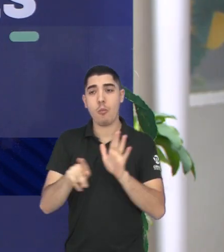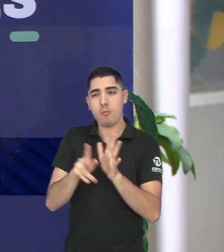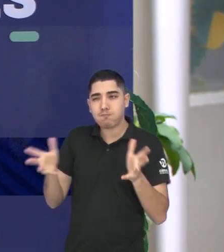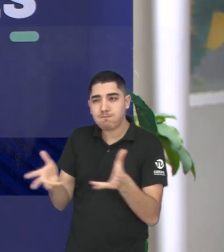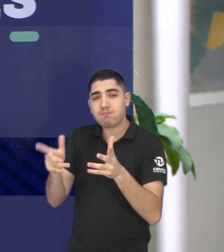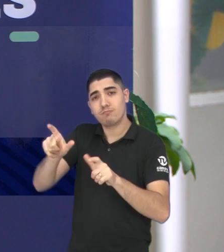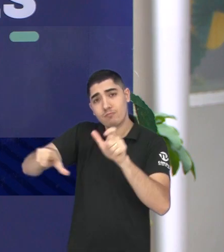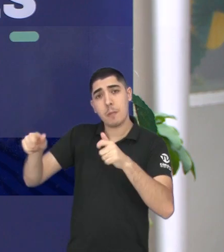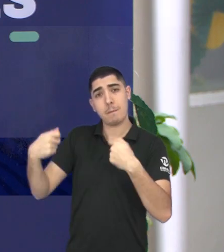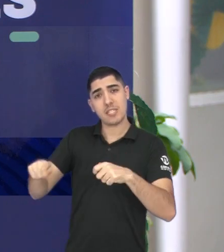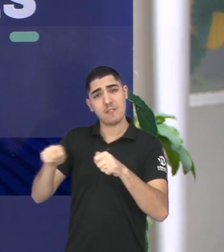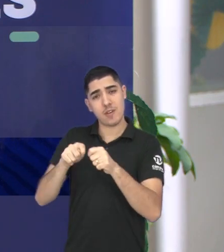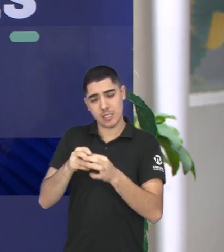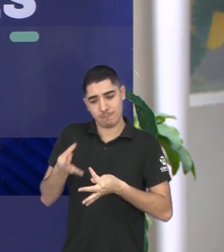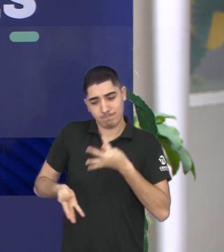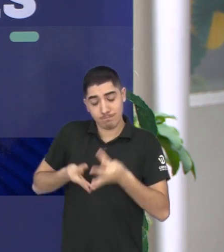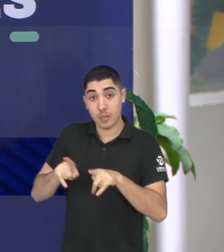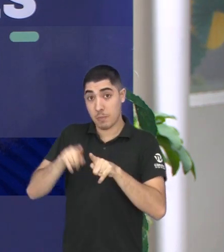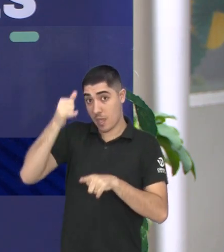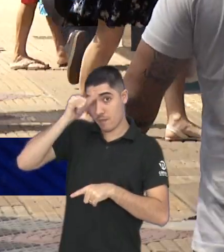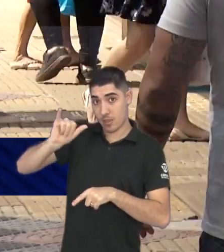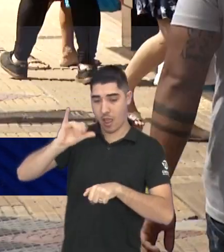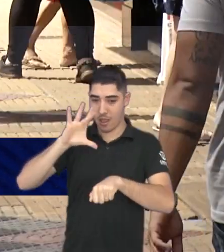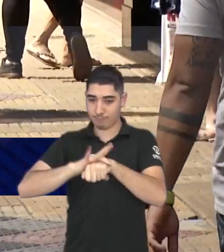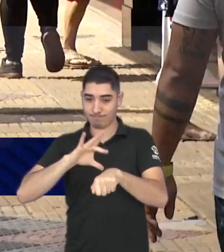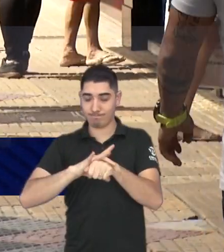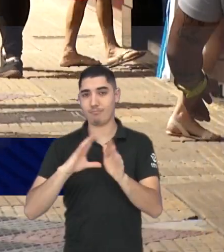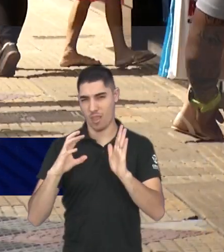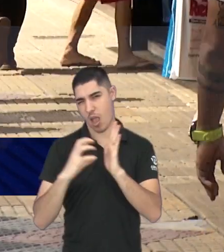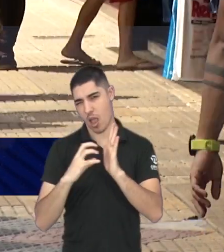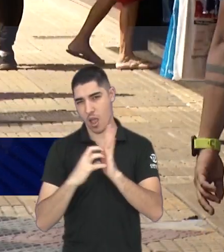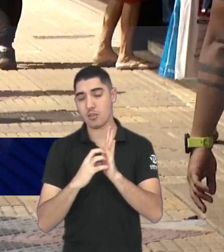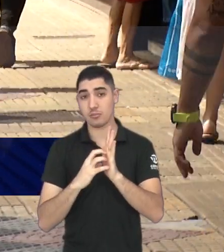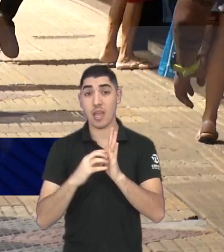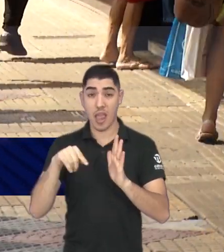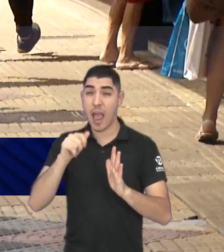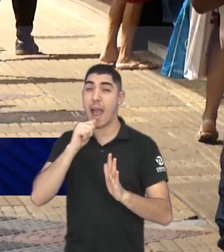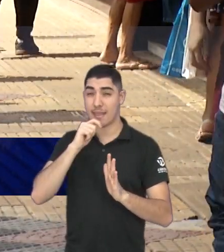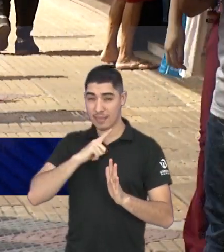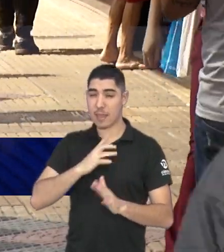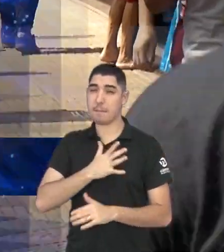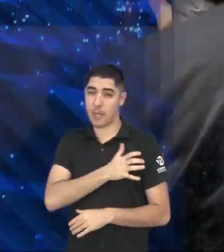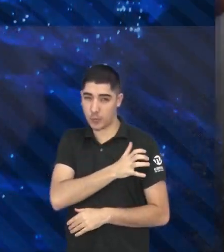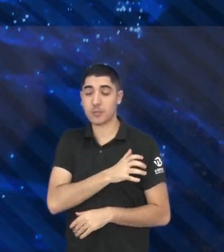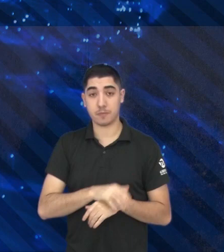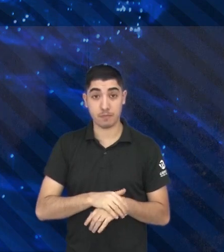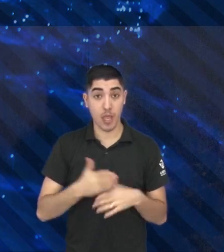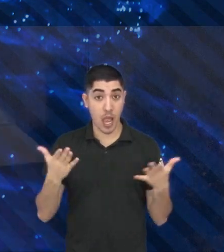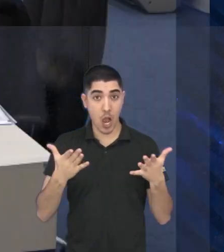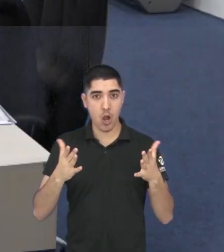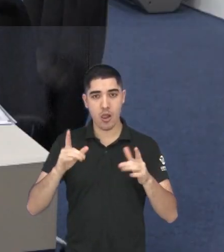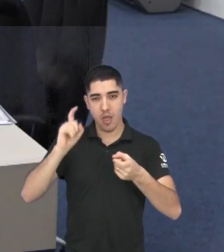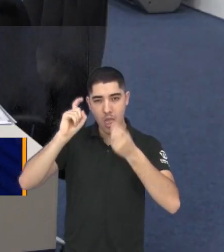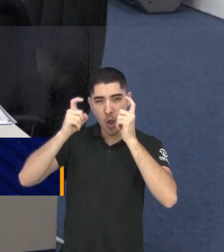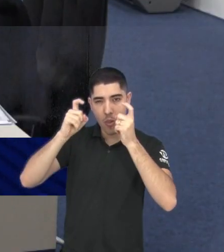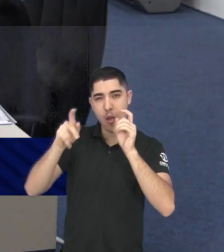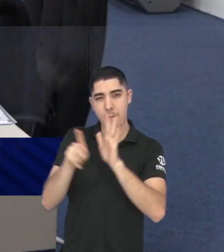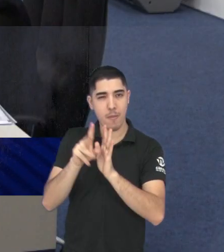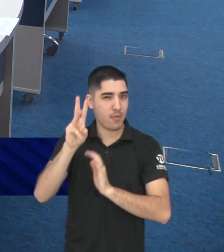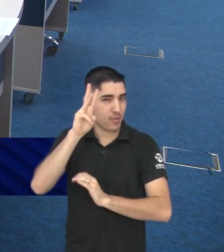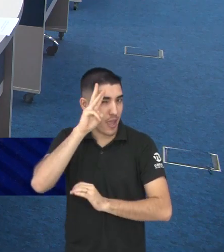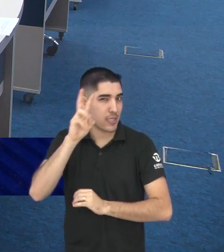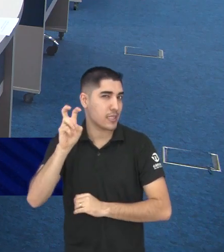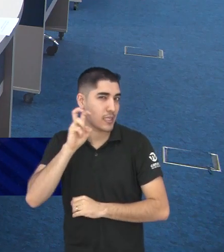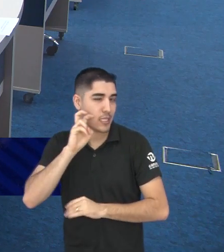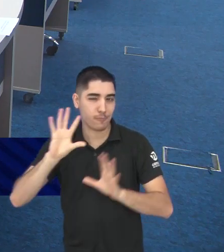sobre prevenção e tratamento do HIV e AIDS. Preconceito continua sendo uma barreira. Confira os destaques das